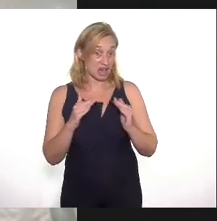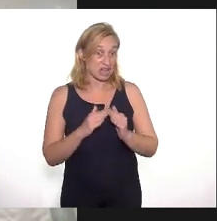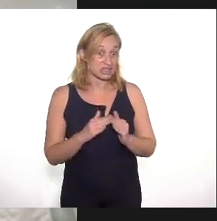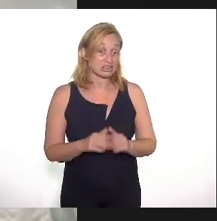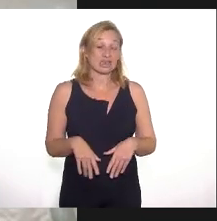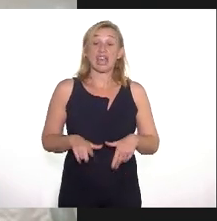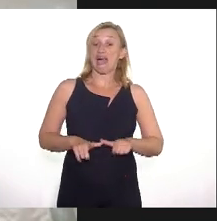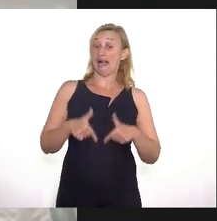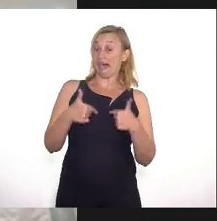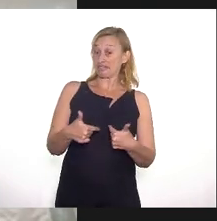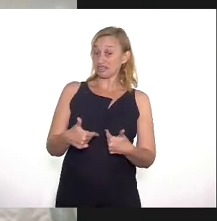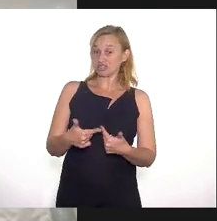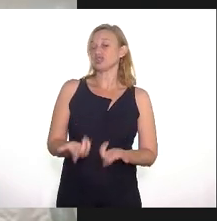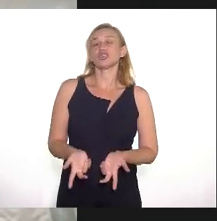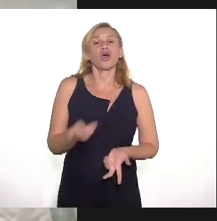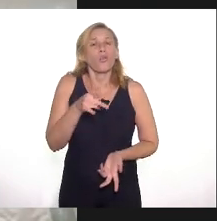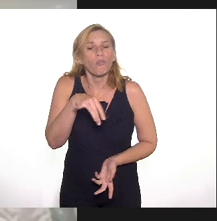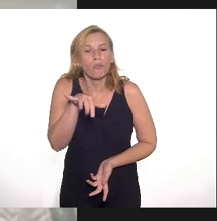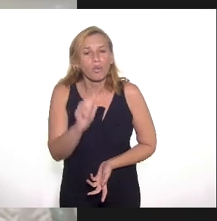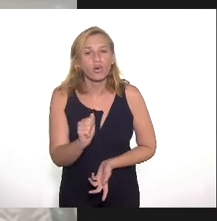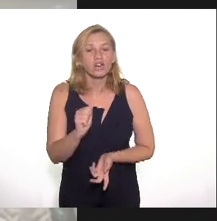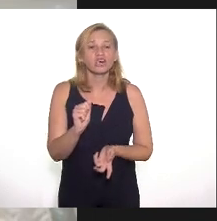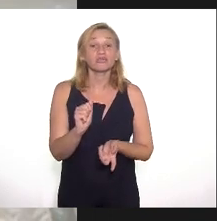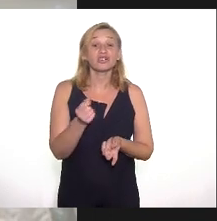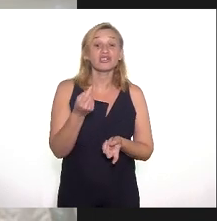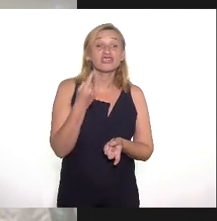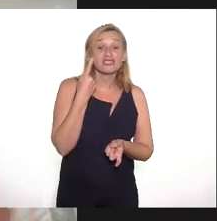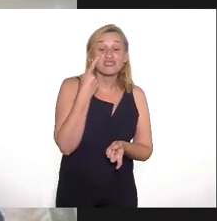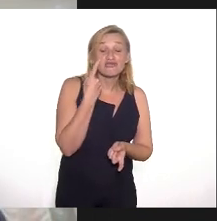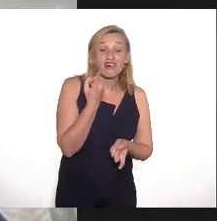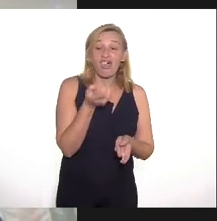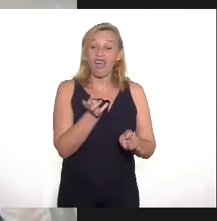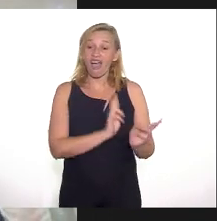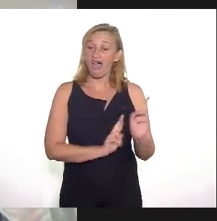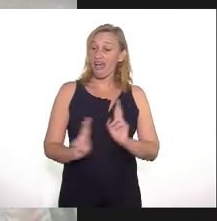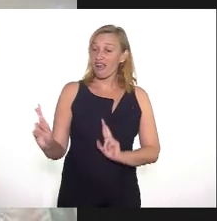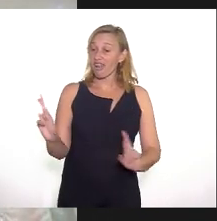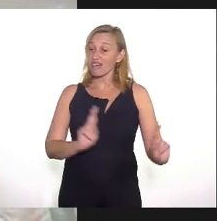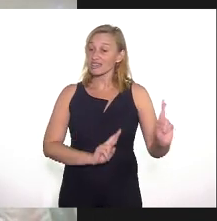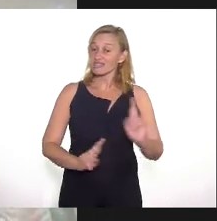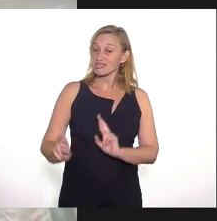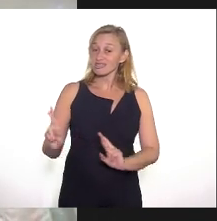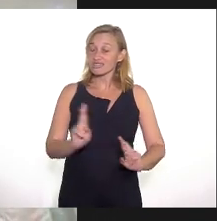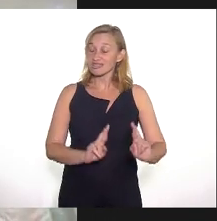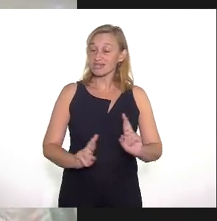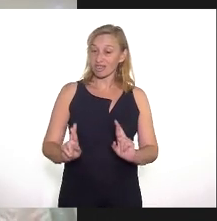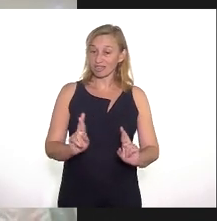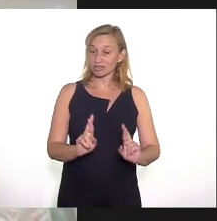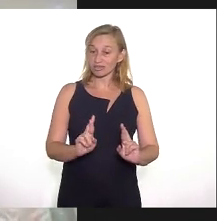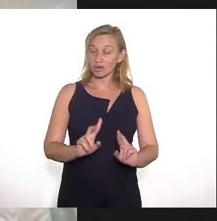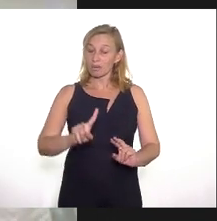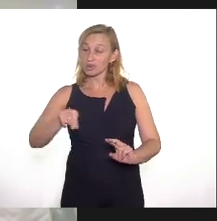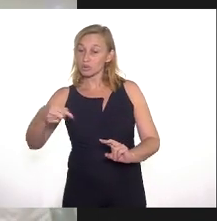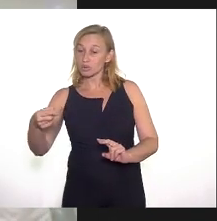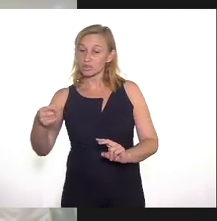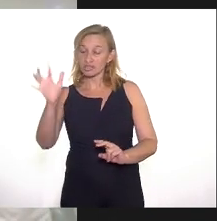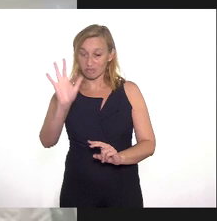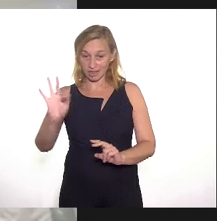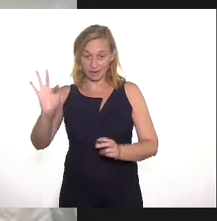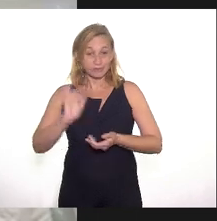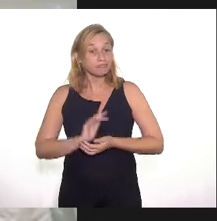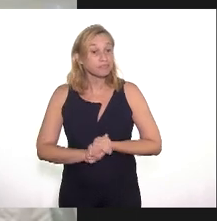o agem, é um programa que prevê a relação com demais entes federativos.